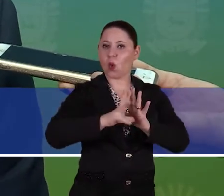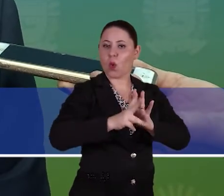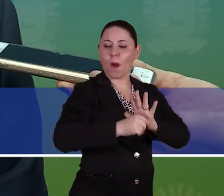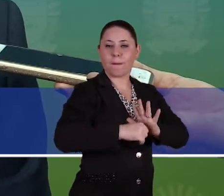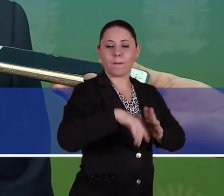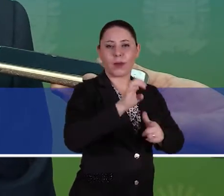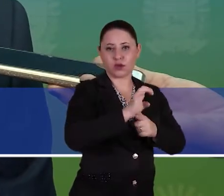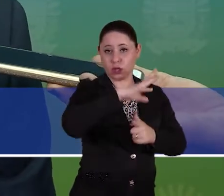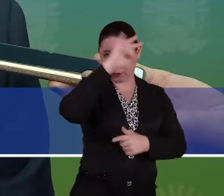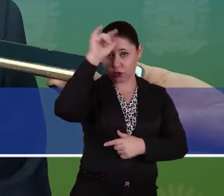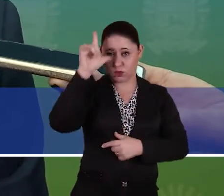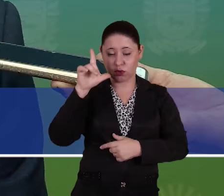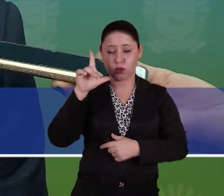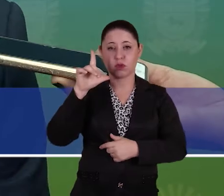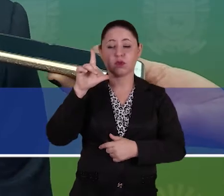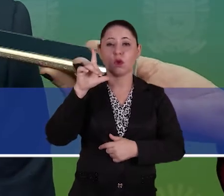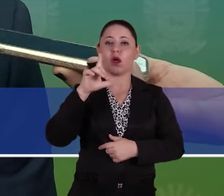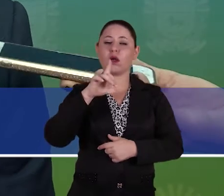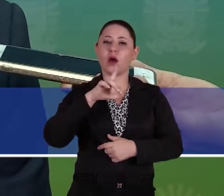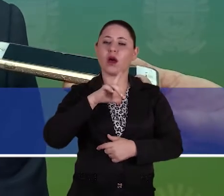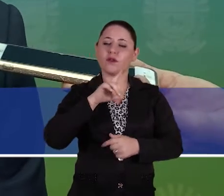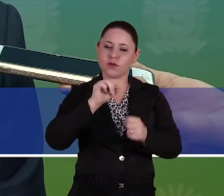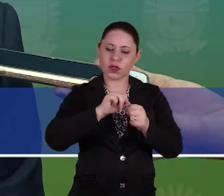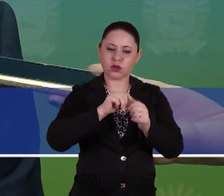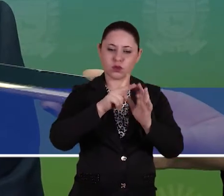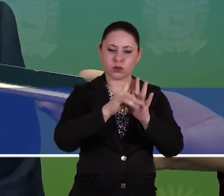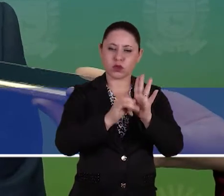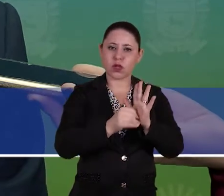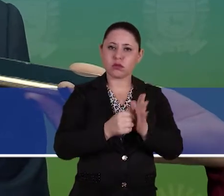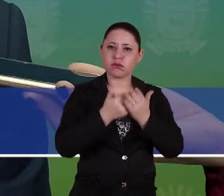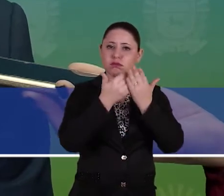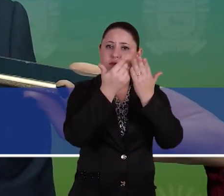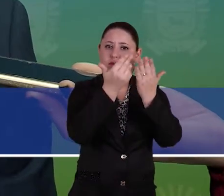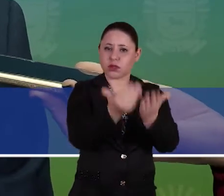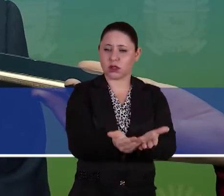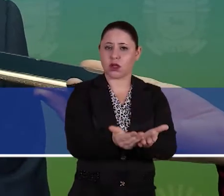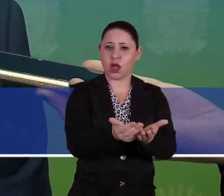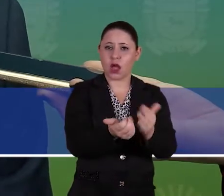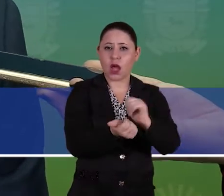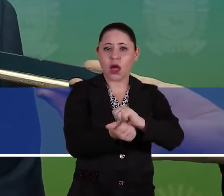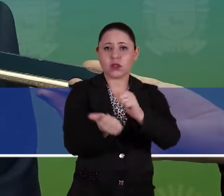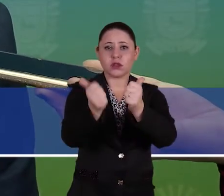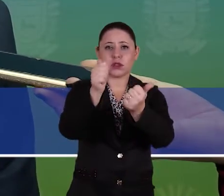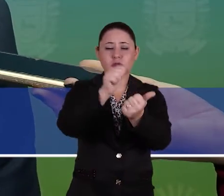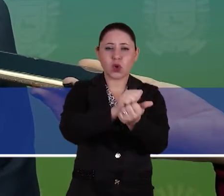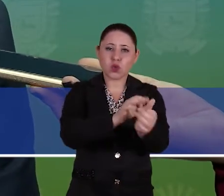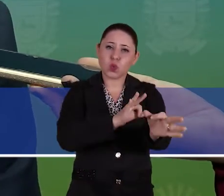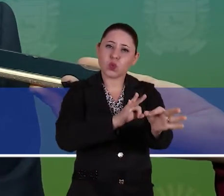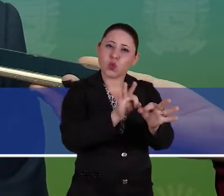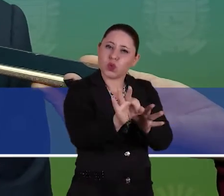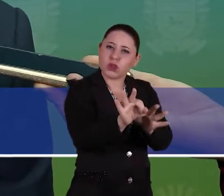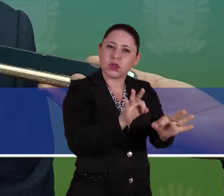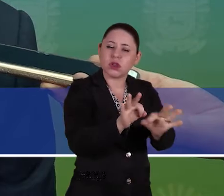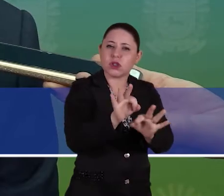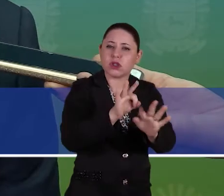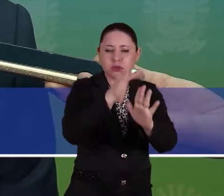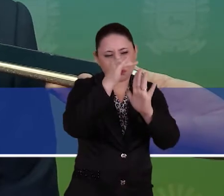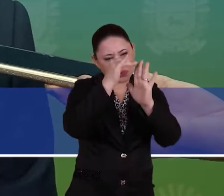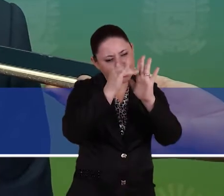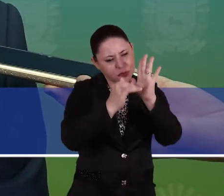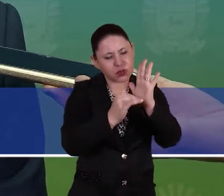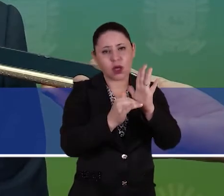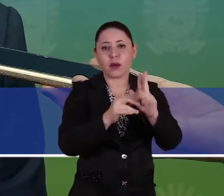à corrupção. Mato Grosso do Sul encaminhou esse projeto, adequando, né, a todas